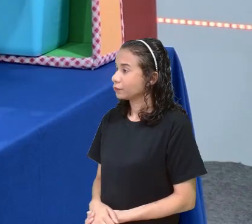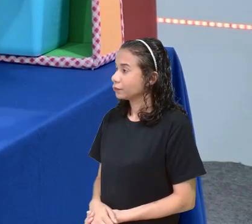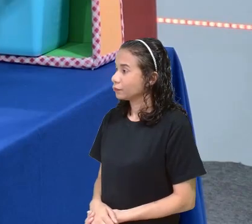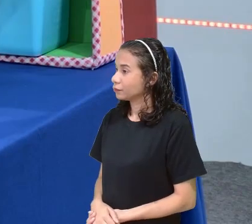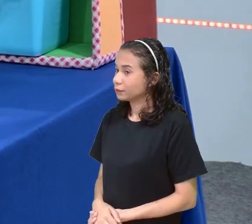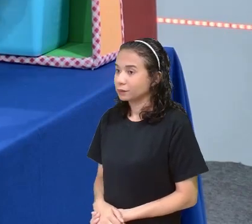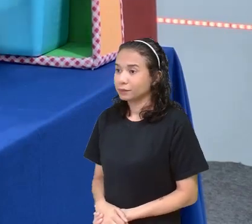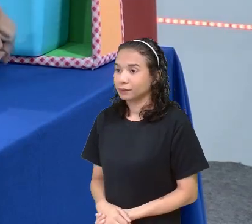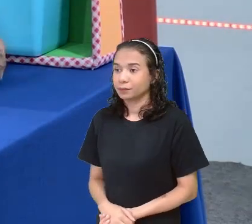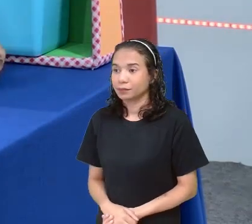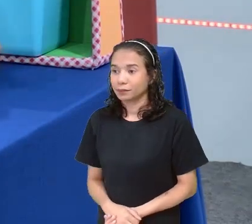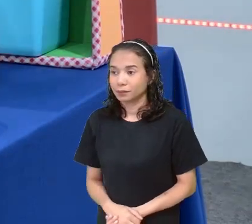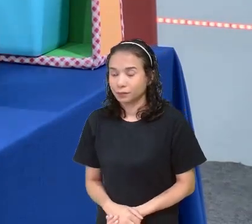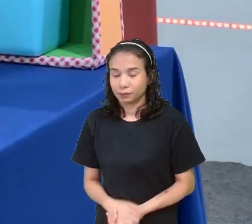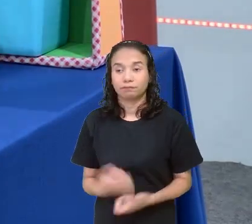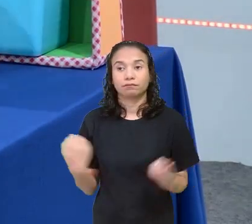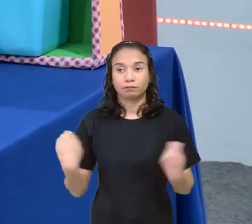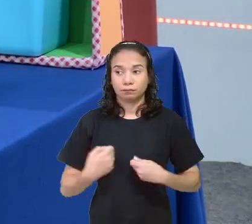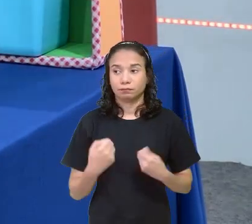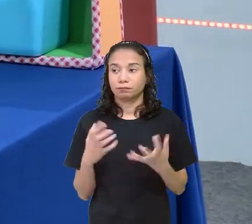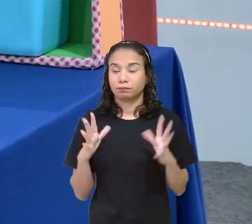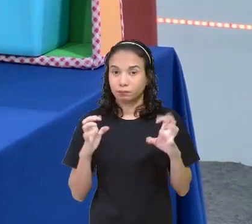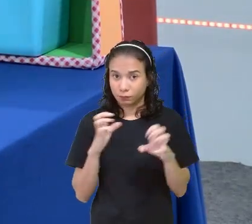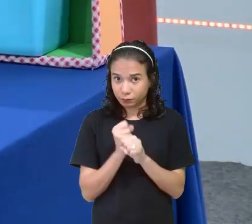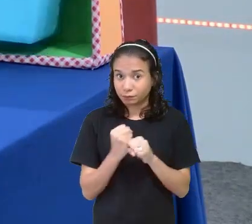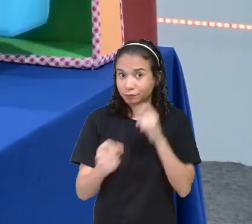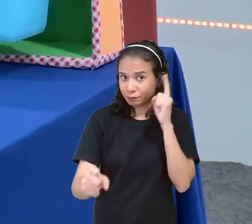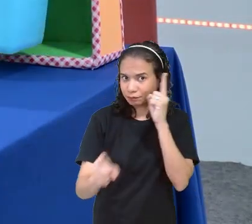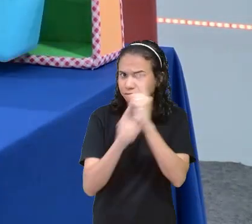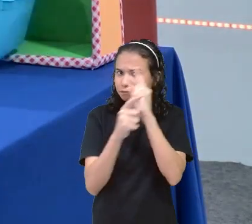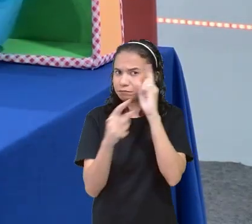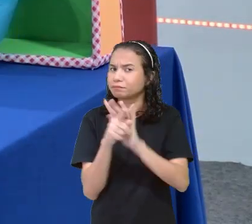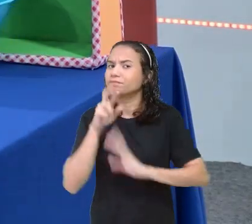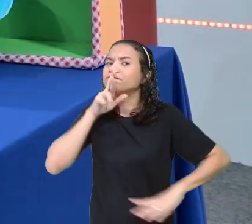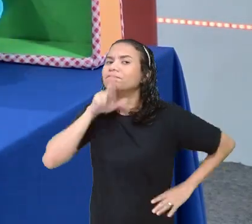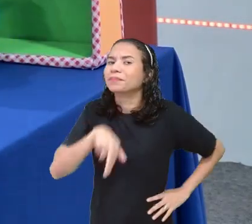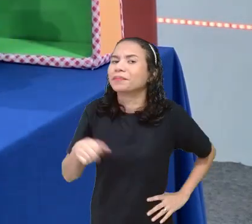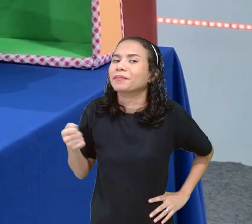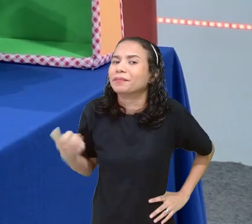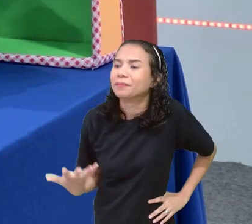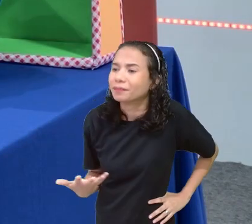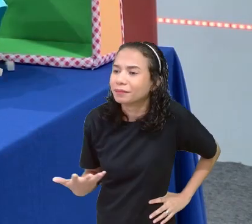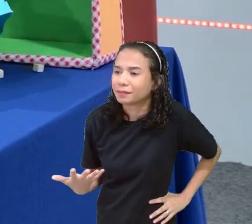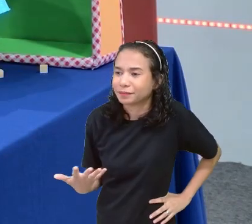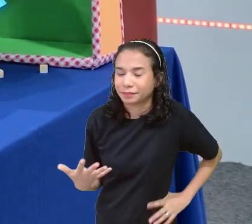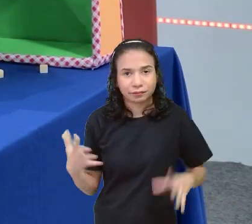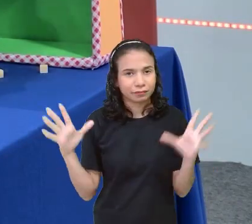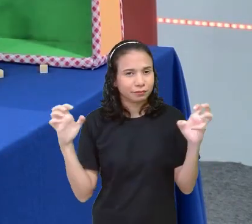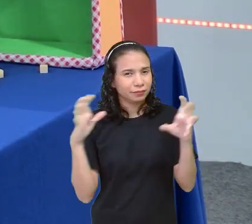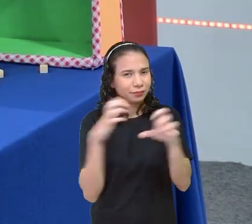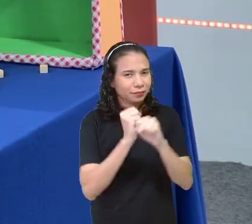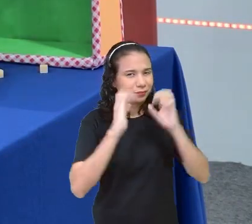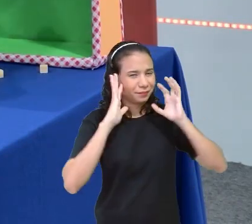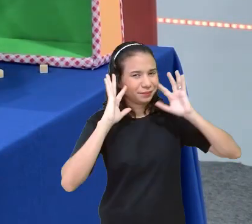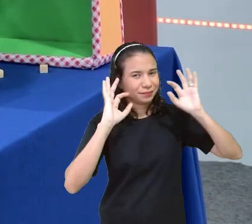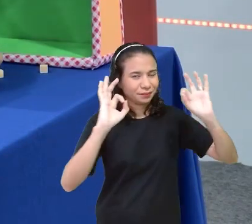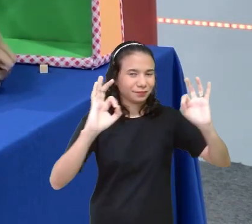Tem que contar direitinho, né, professora Josi? Isso mesmo. Vamos descobrir qual vai ser o resultado aqui na máquina. Essa máquina é feira, ó.